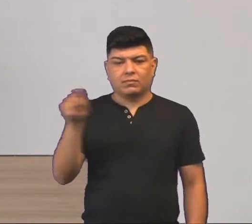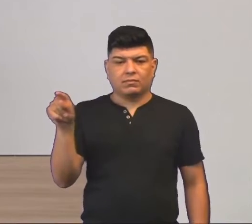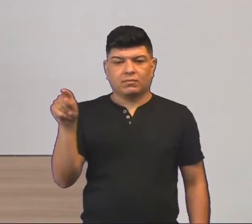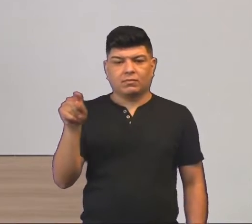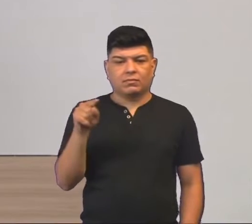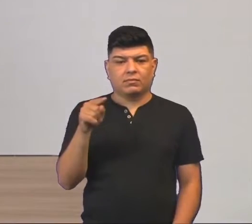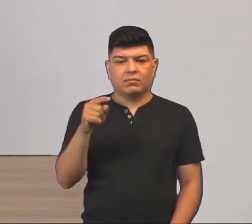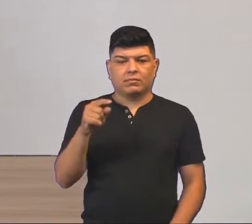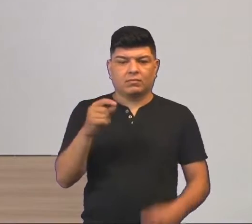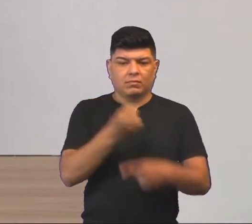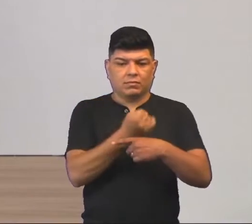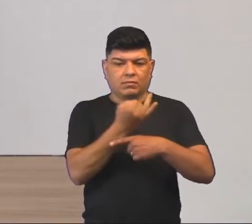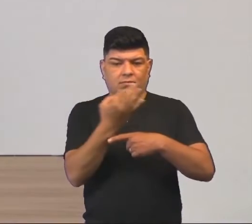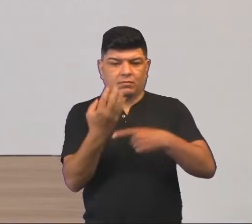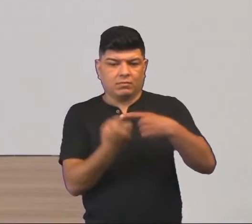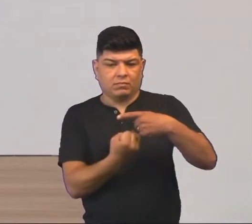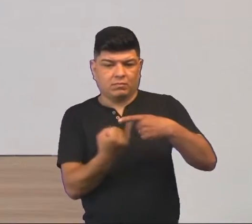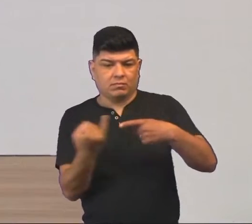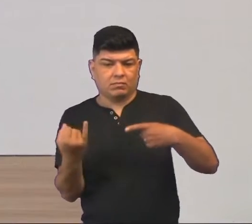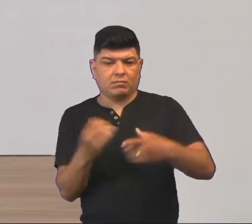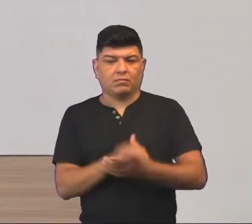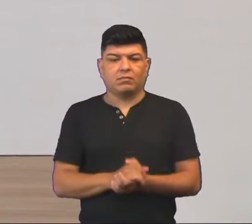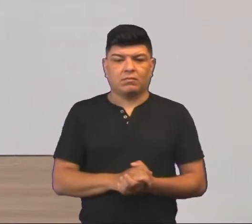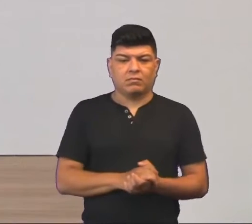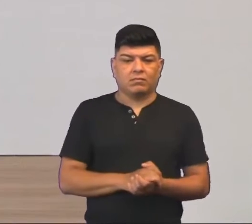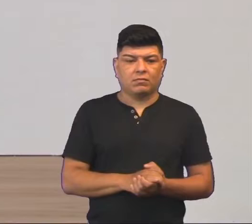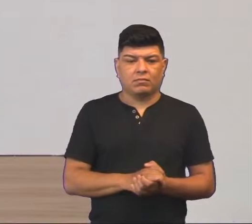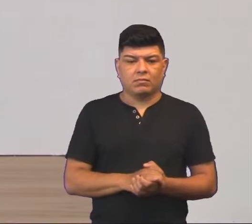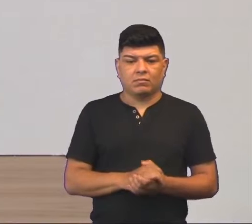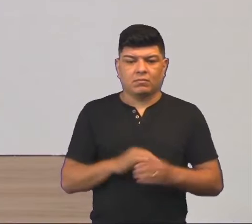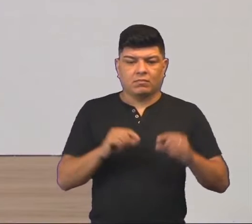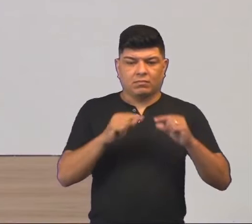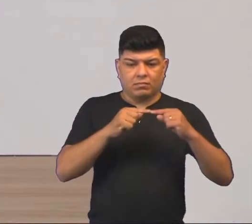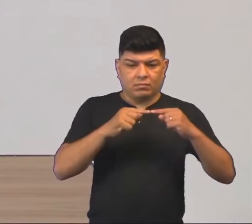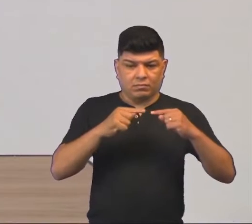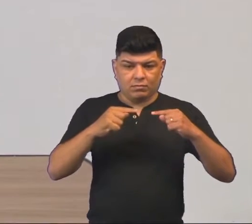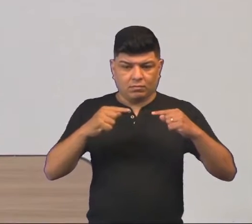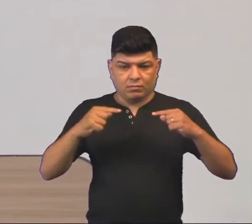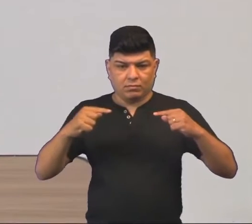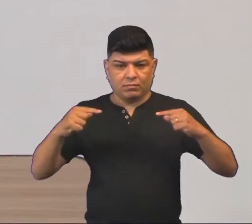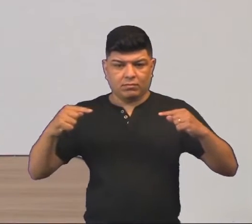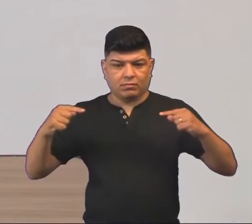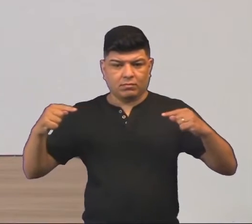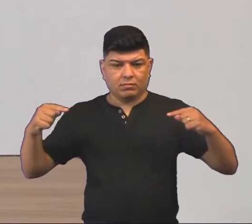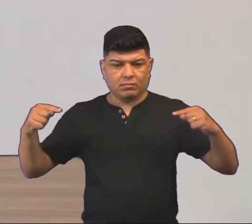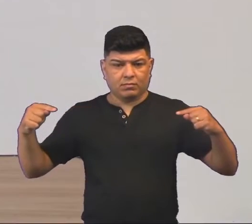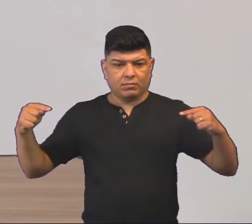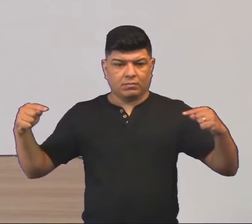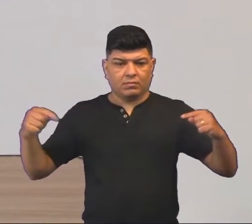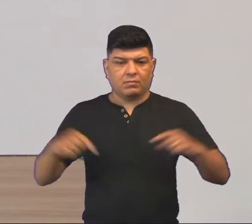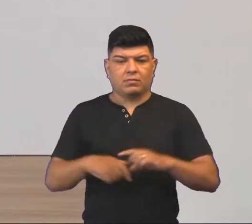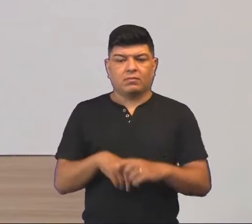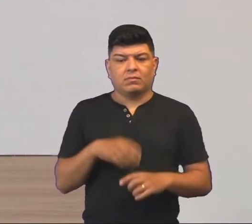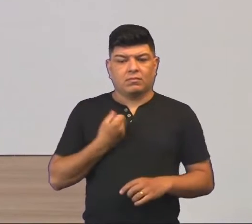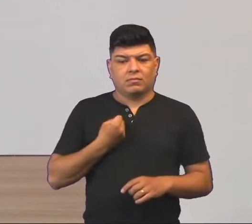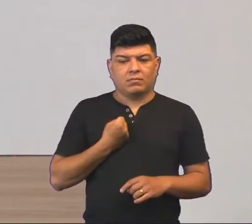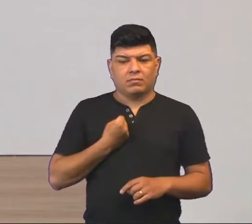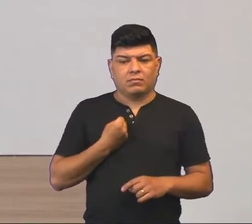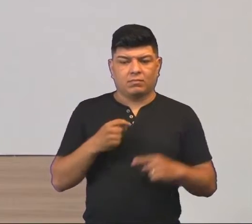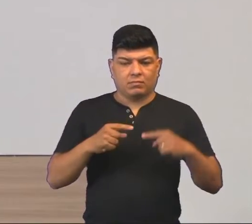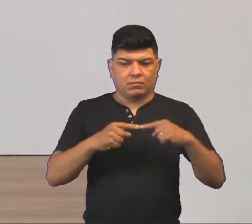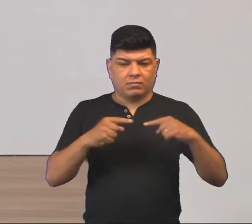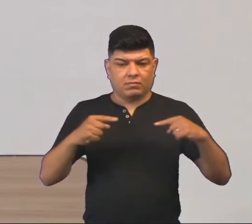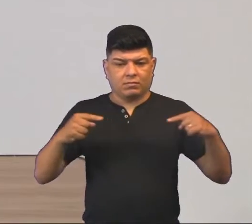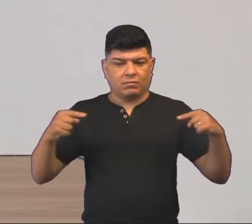essas frações numa reta, olha só. Pegando a reta numérica, tá? A reta numérica, eu pego o